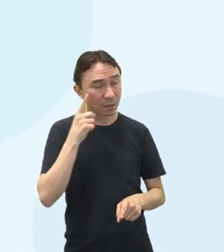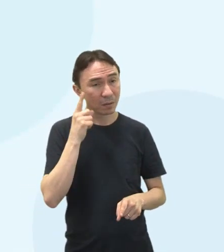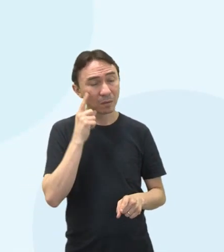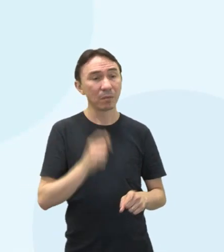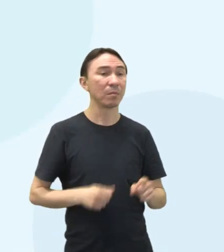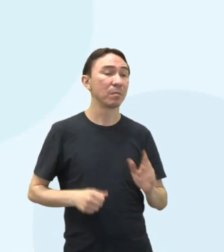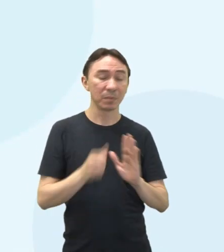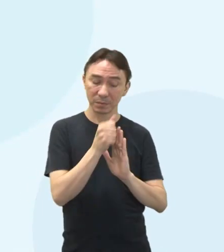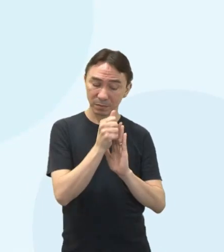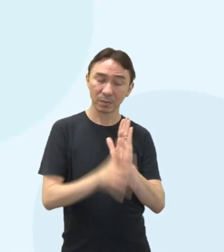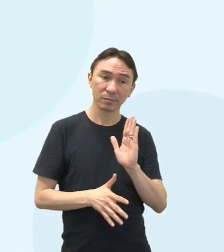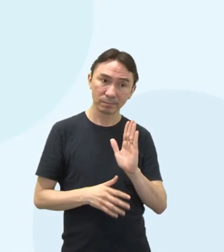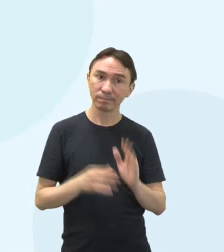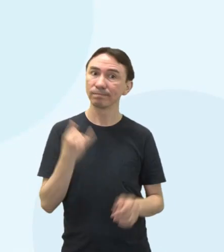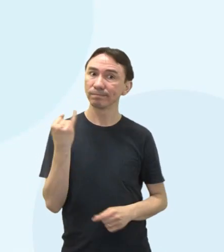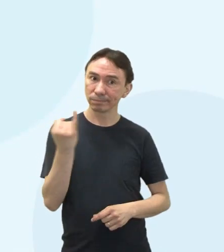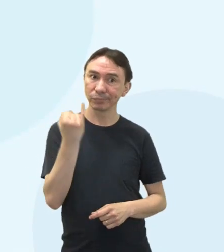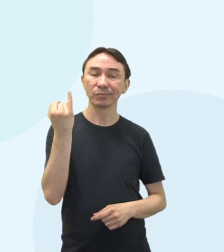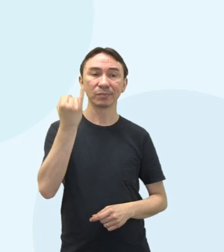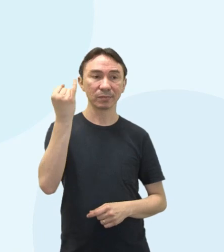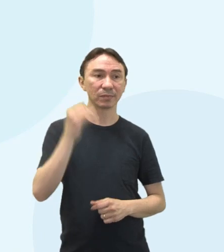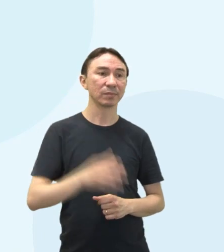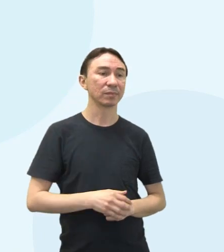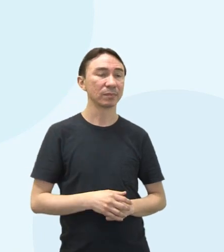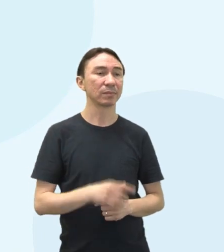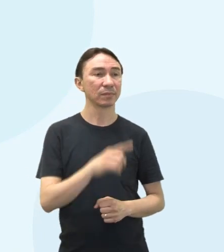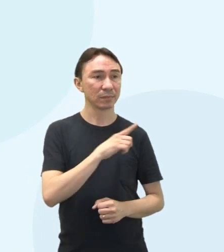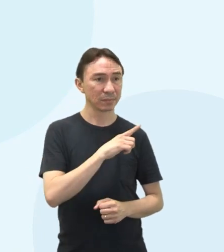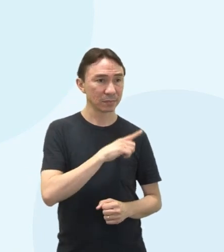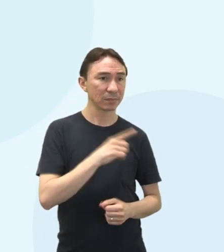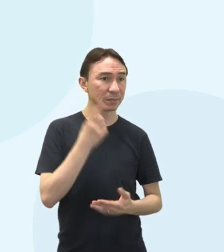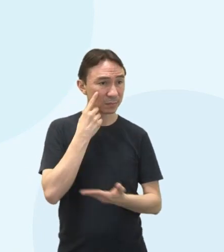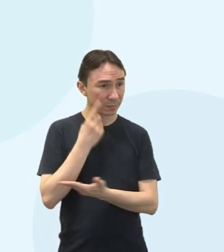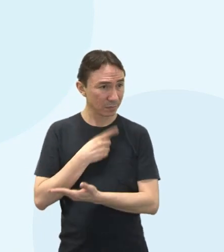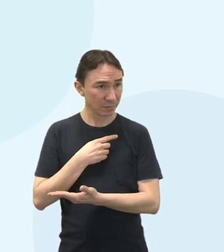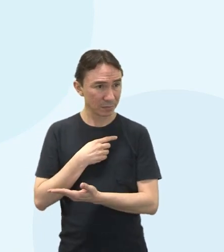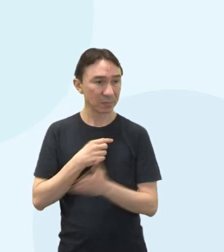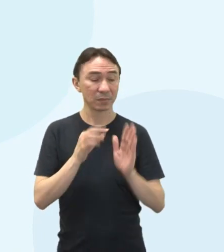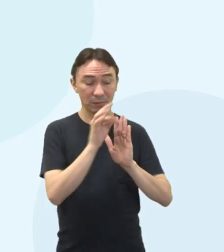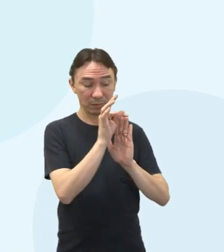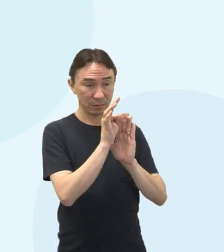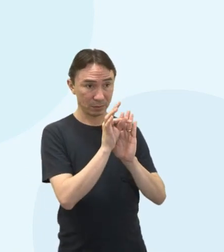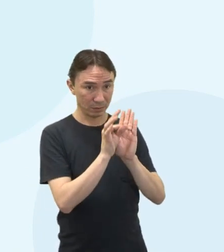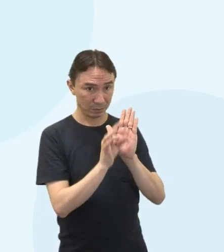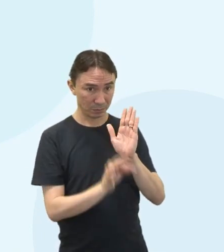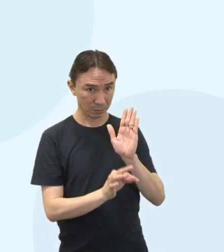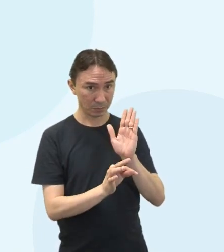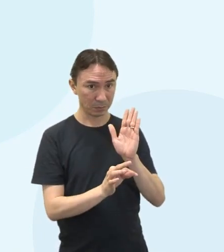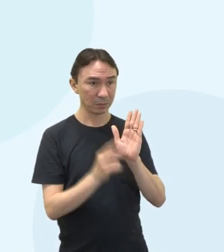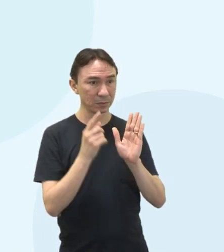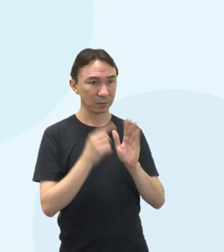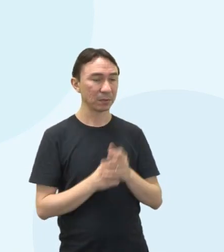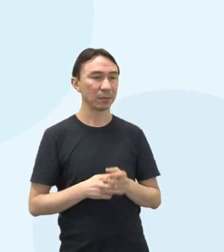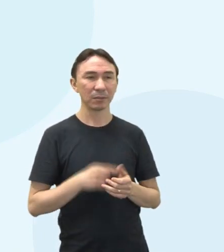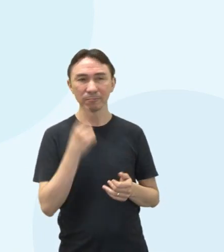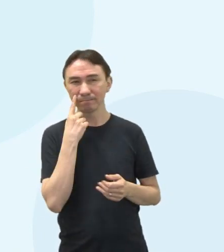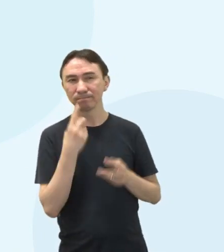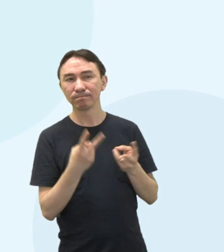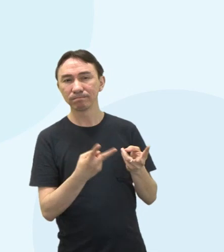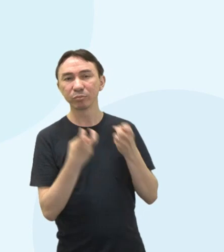interação né Rafa isso é então nós temos esse texto em destaque né a gente pode observar que a geometria